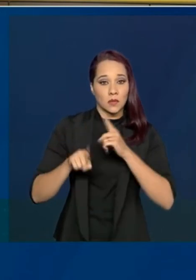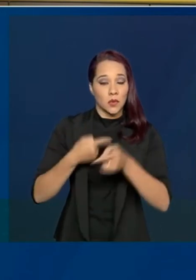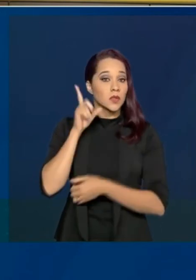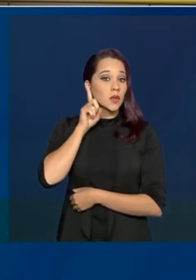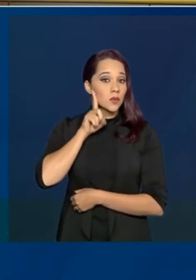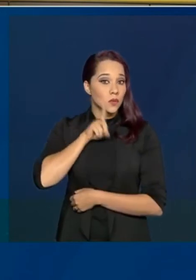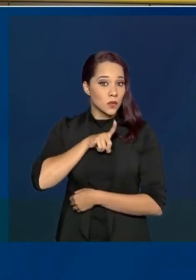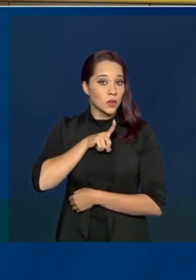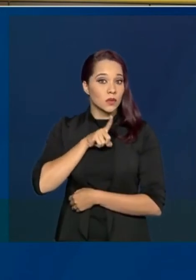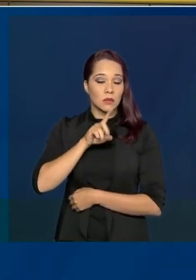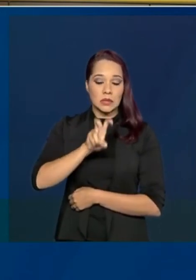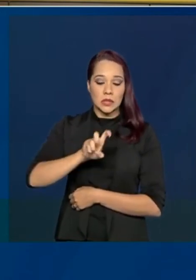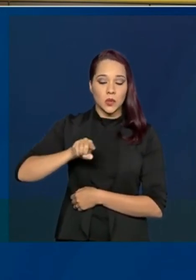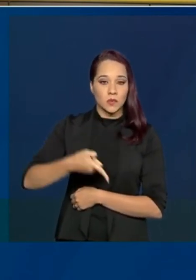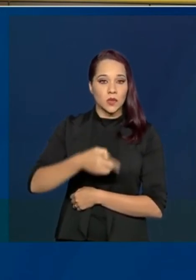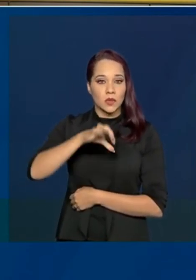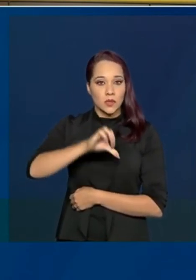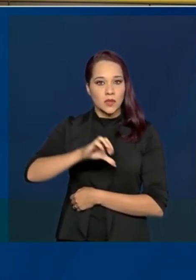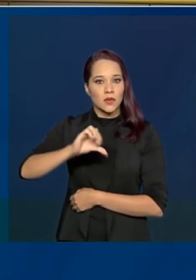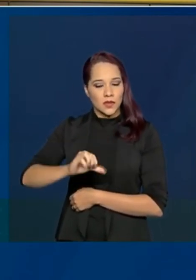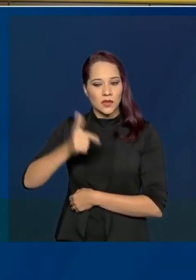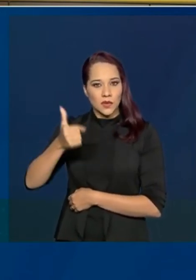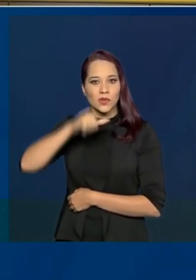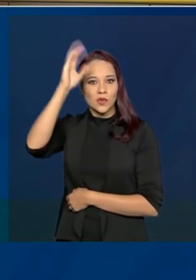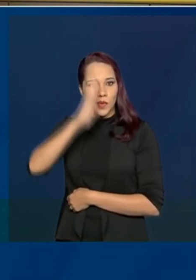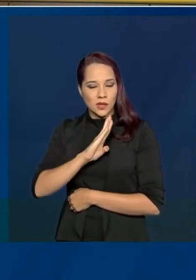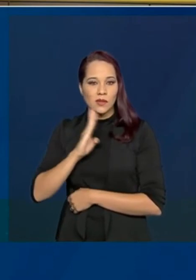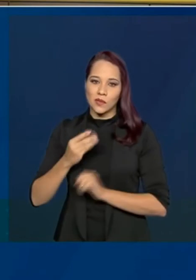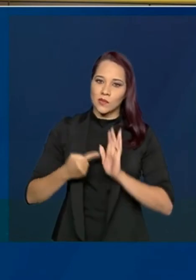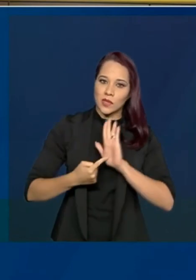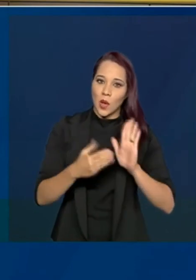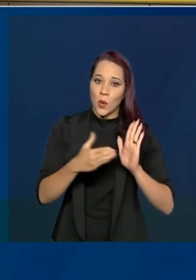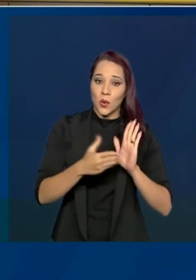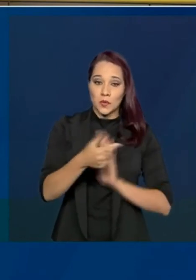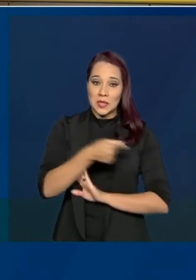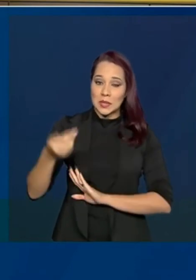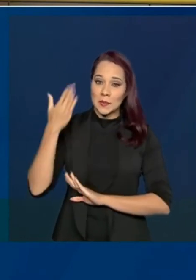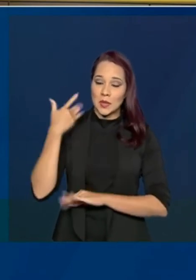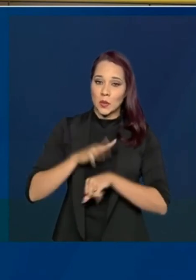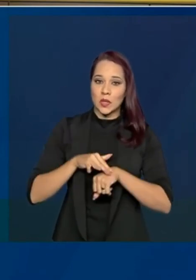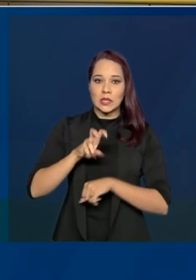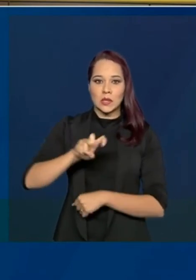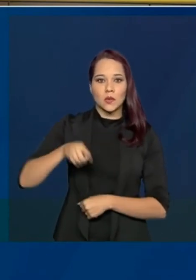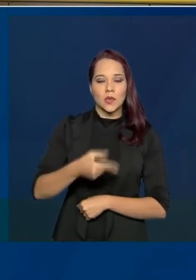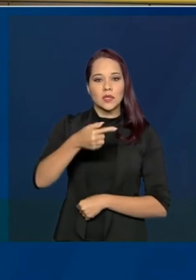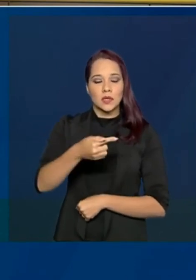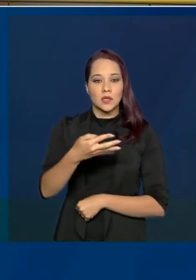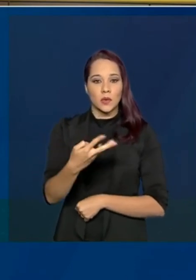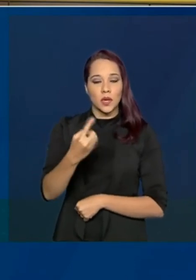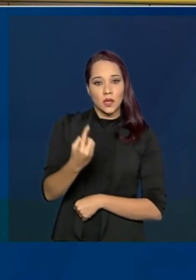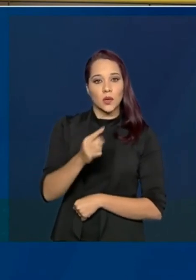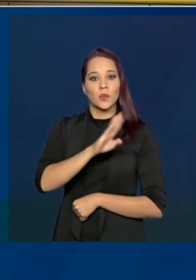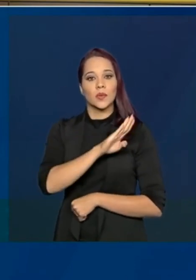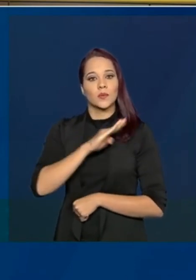Estados Unidos, com 5.992, e o Brasil, que registrou, na última semana epidemiológica, 5.741